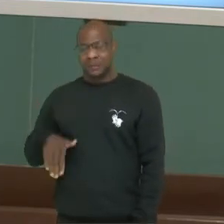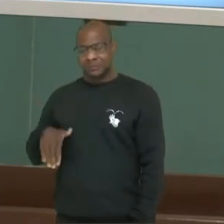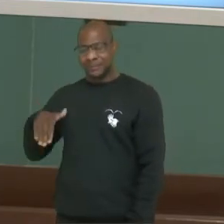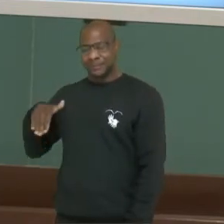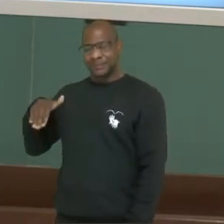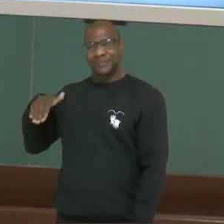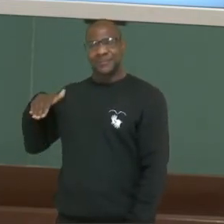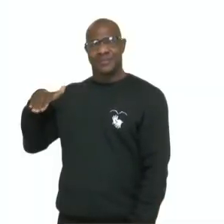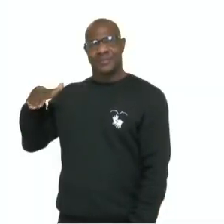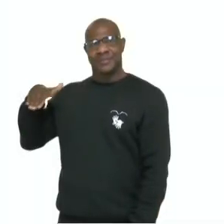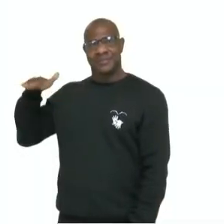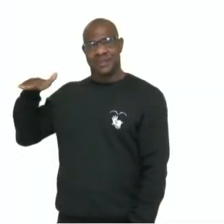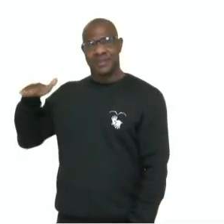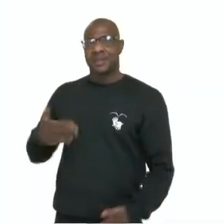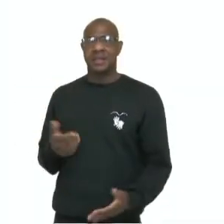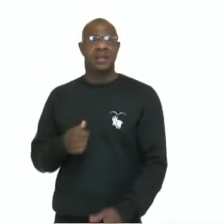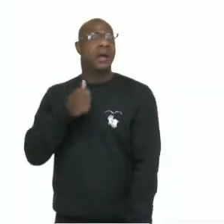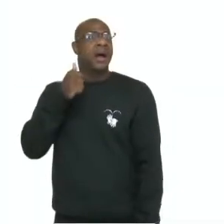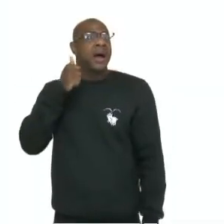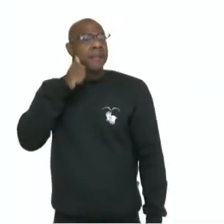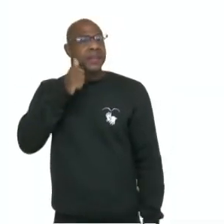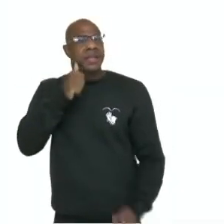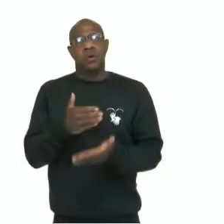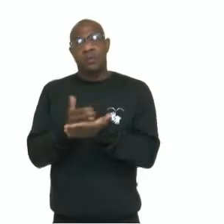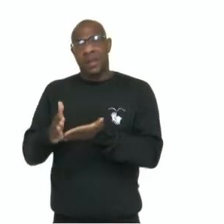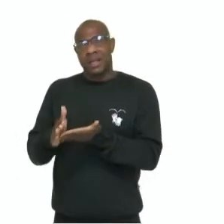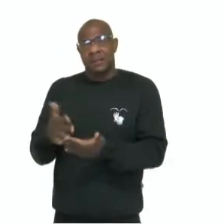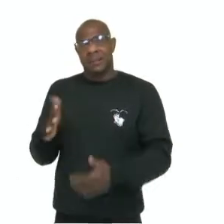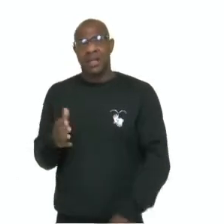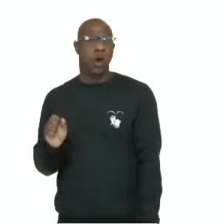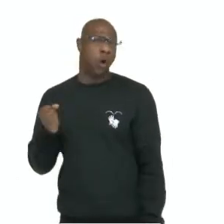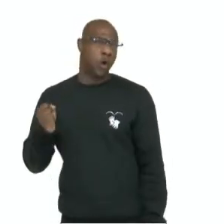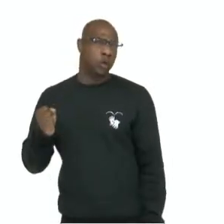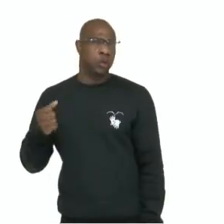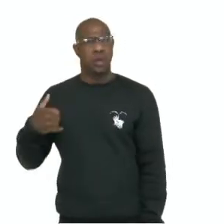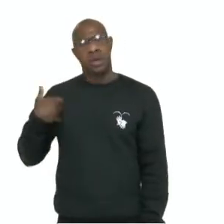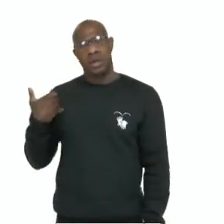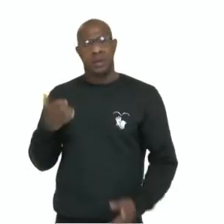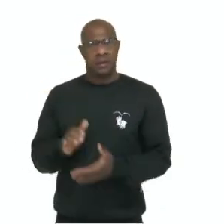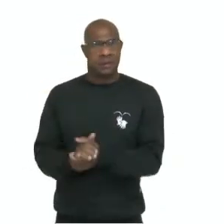dele. Então, nas meninas, começa a partir dos 8 anos, já é comum